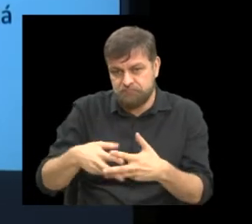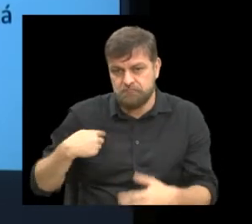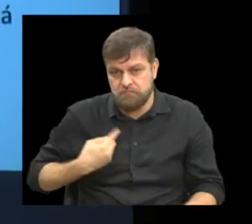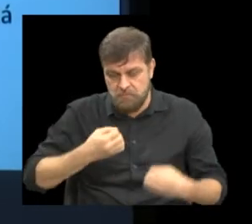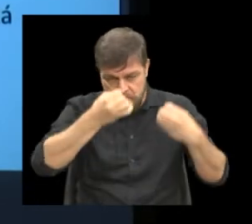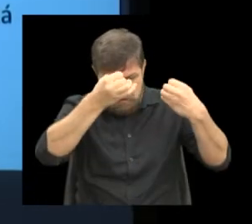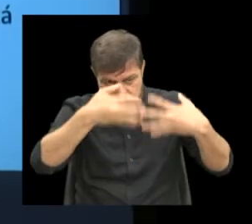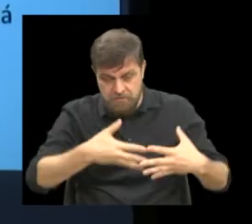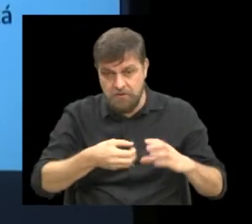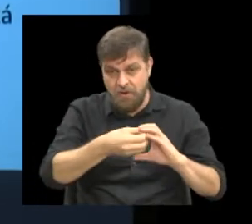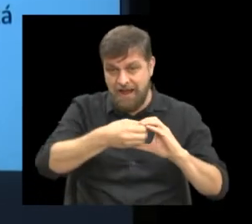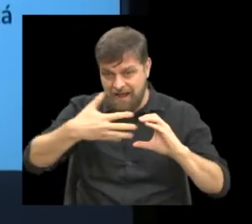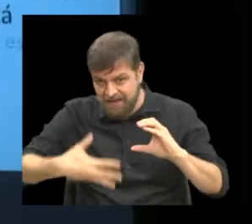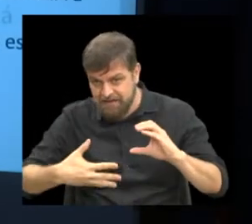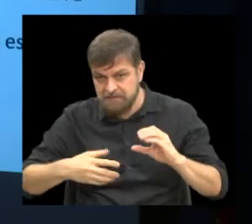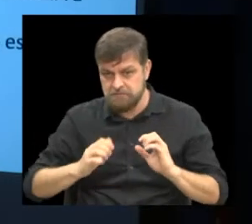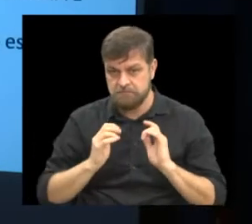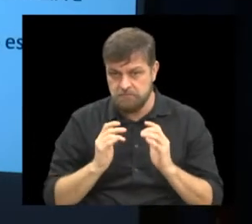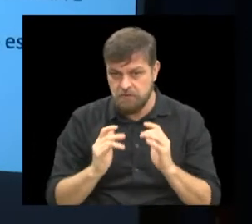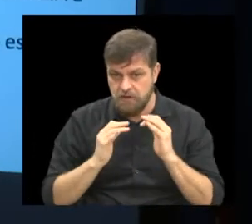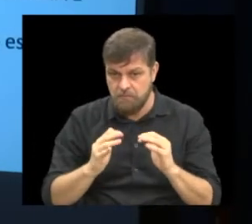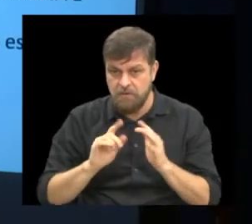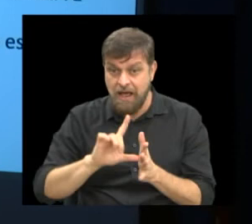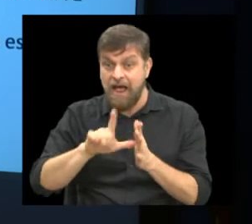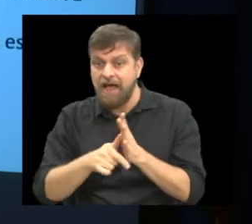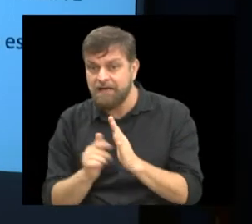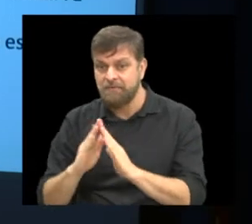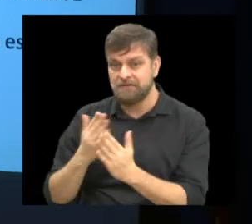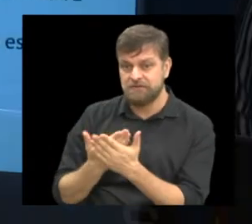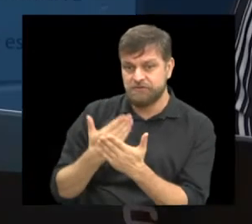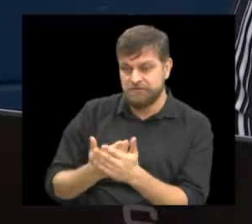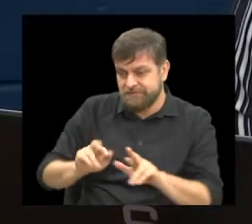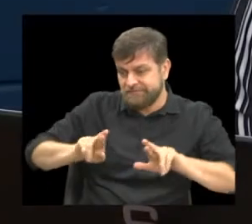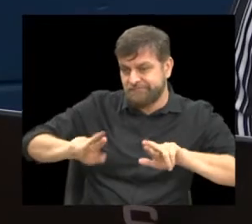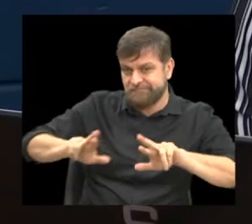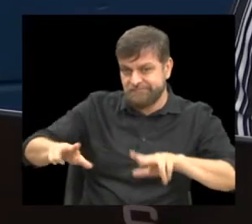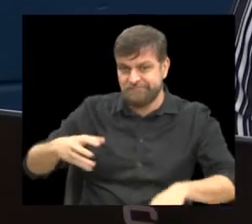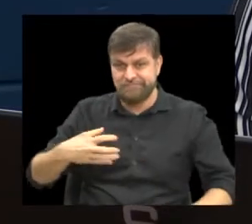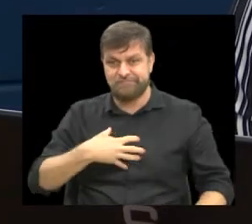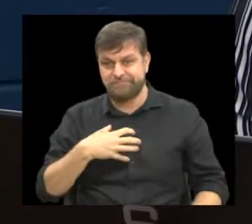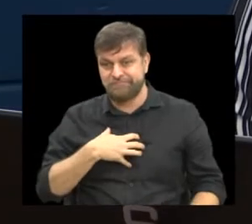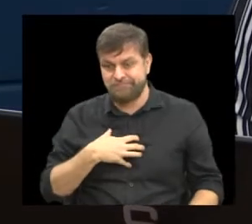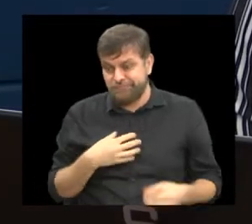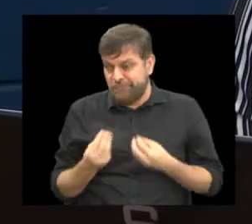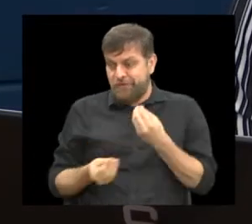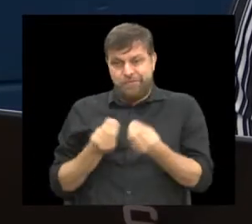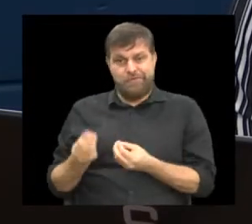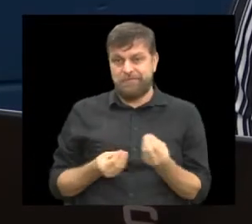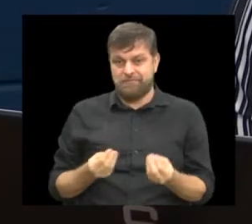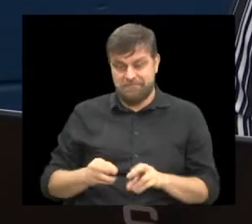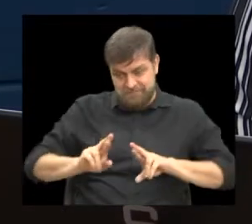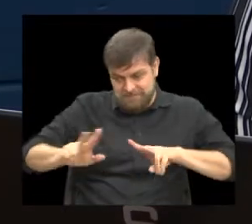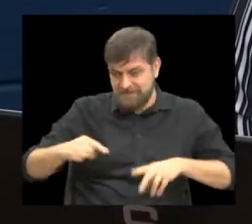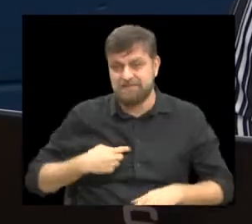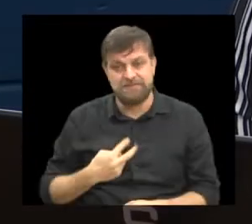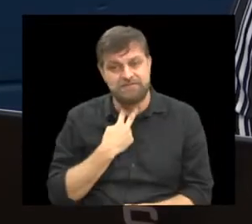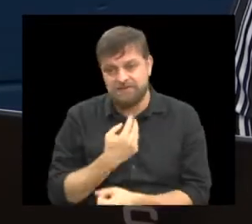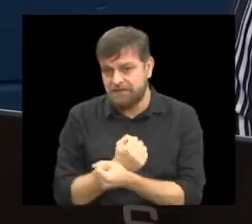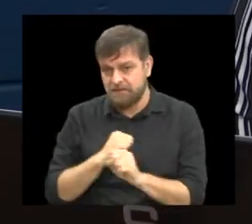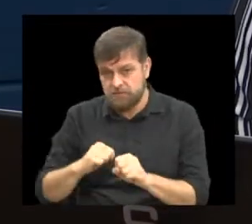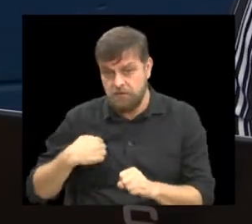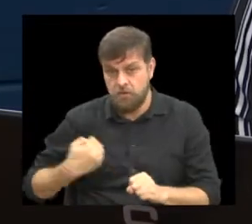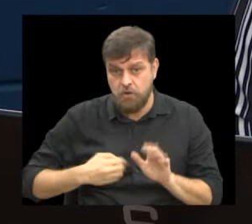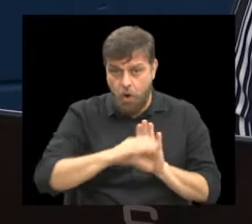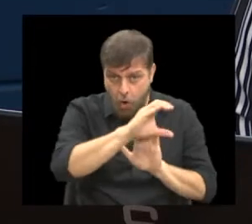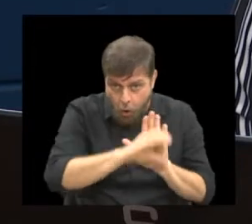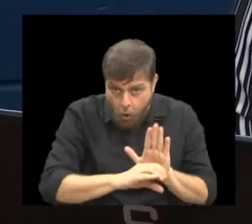todas as características do autismo e depois a escola ia se diferenciar fazendo as coisas de uma forma assim, né, aleatória. Não dá. Então, o nosso